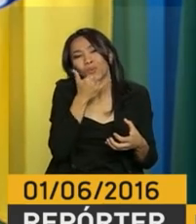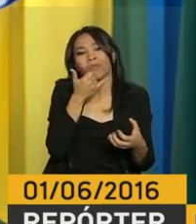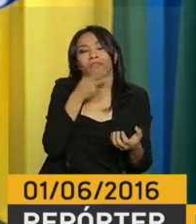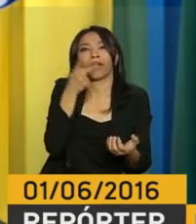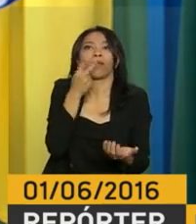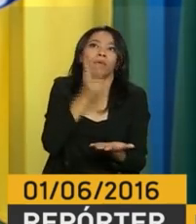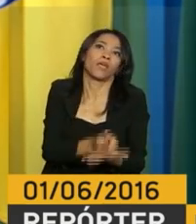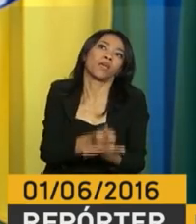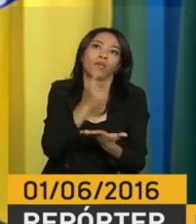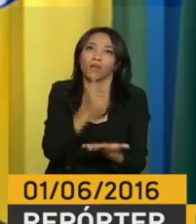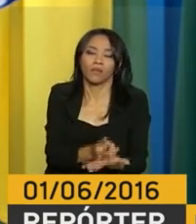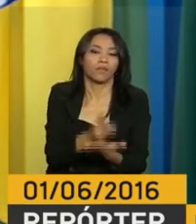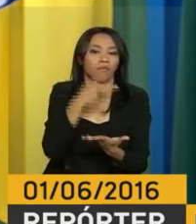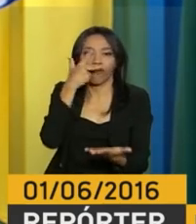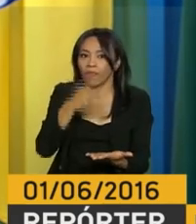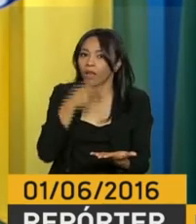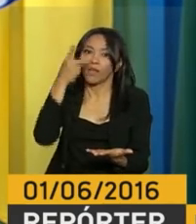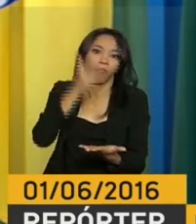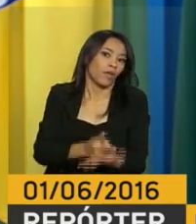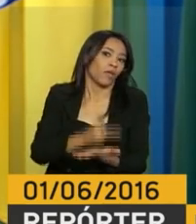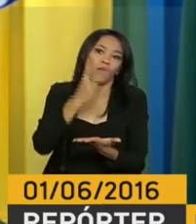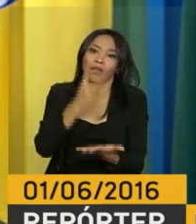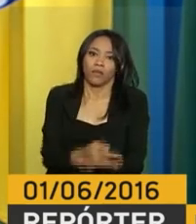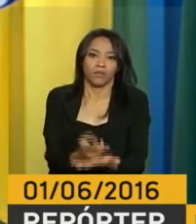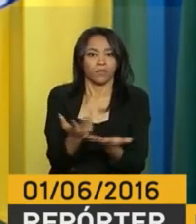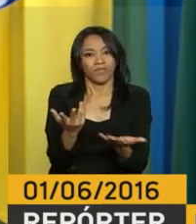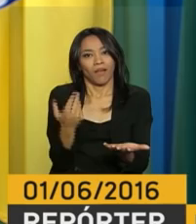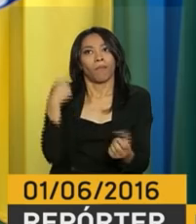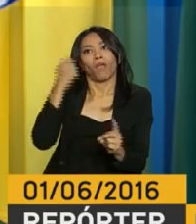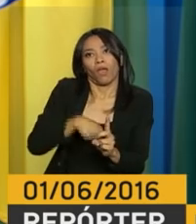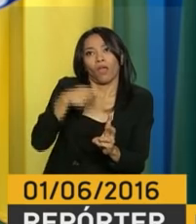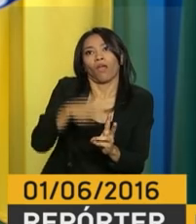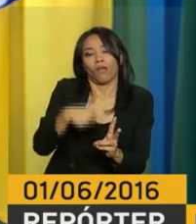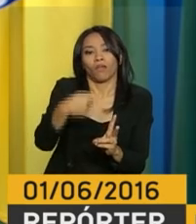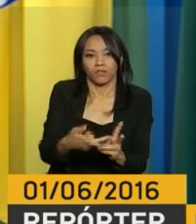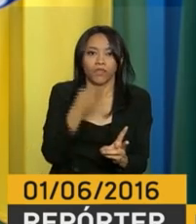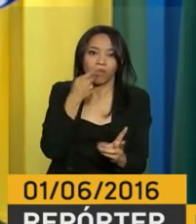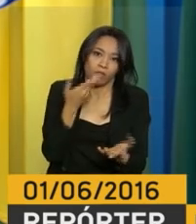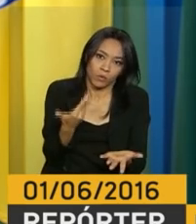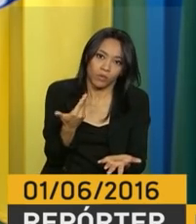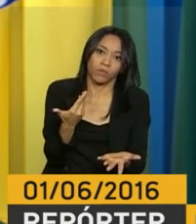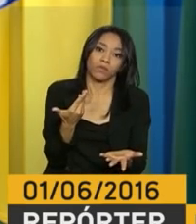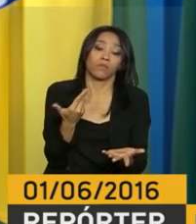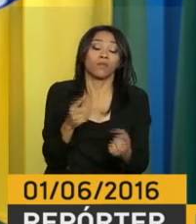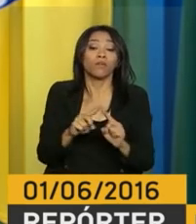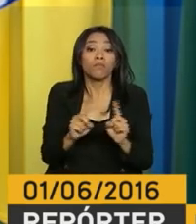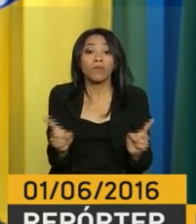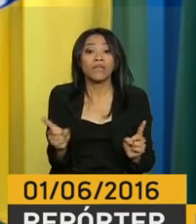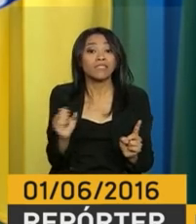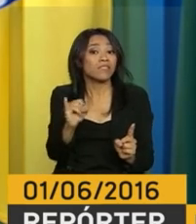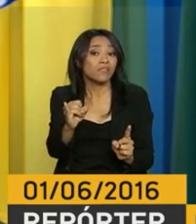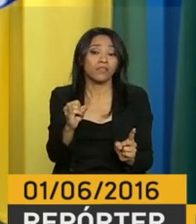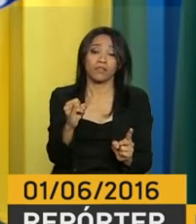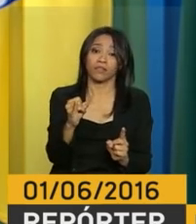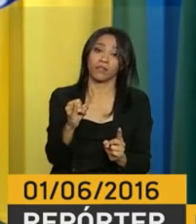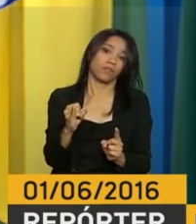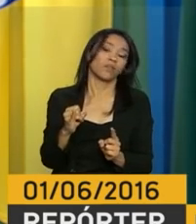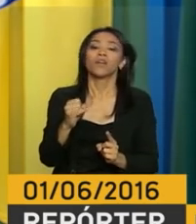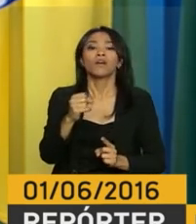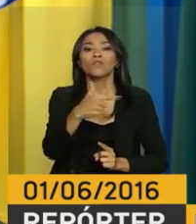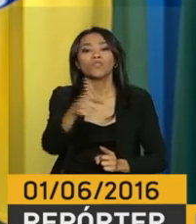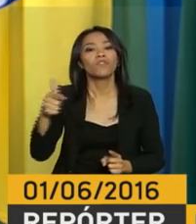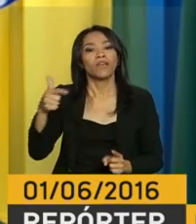meses e meses que eu venho falando isso mas tem absoluta convicção também de que se não houver este pensamento